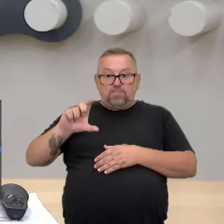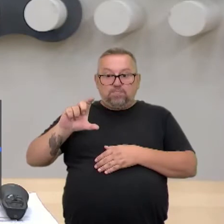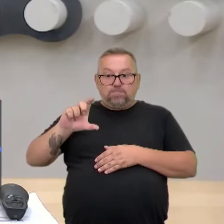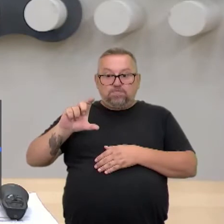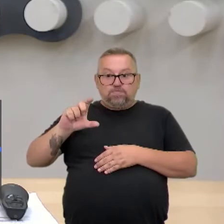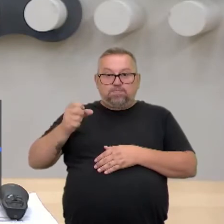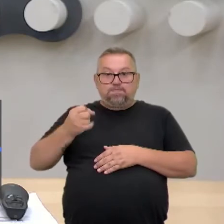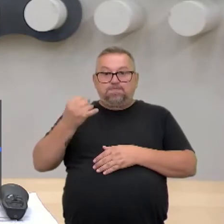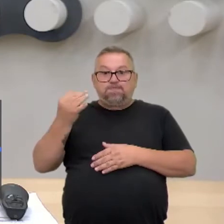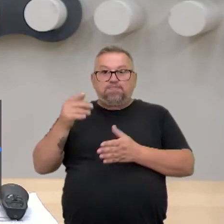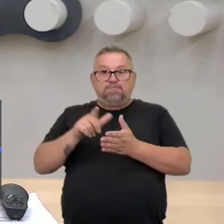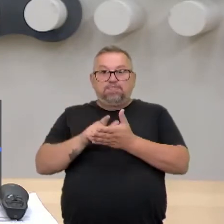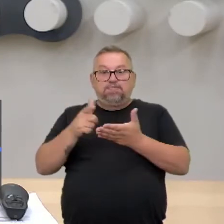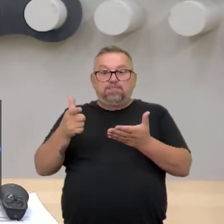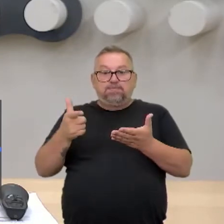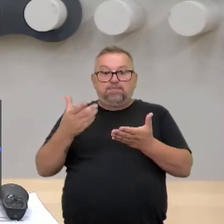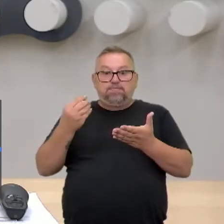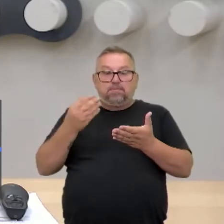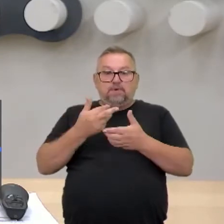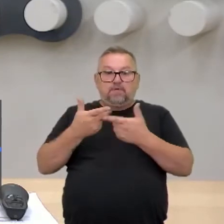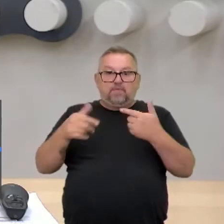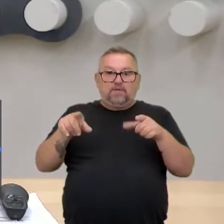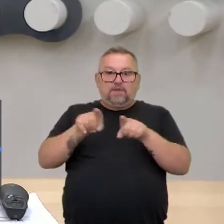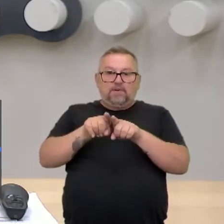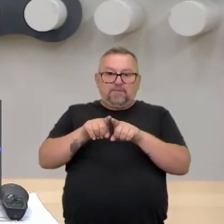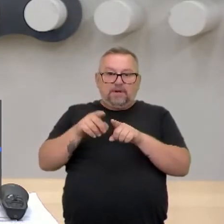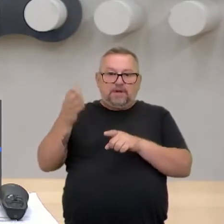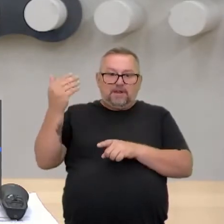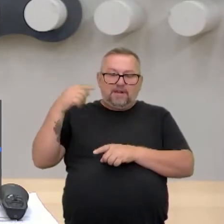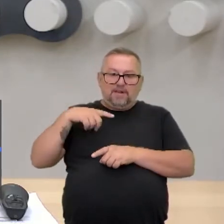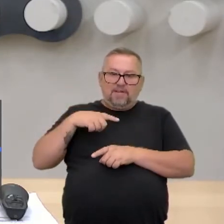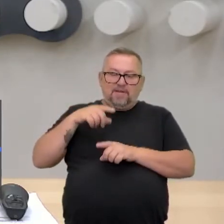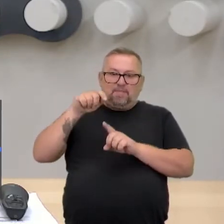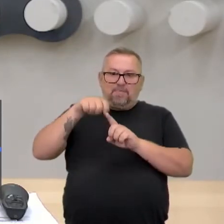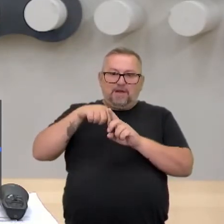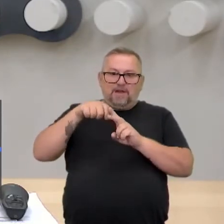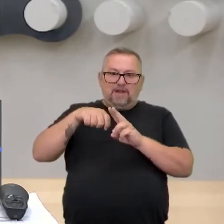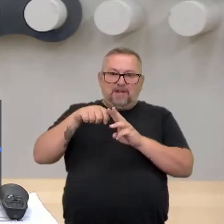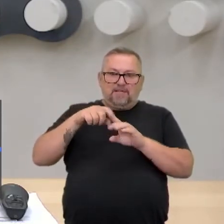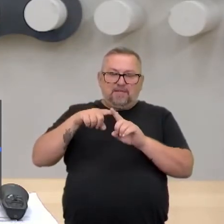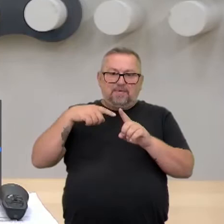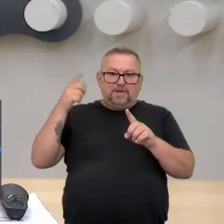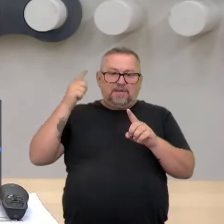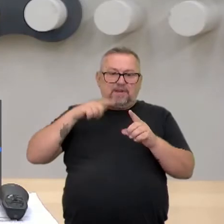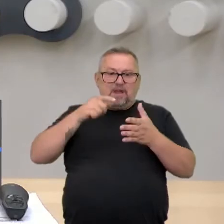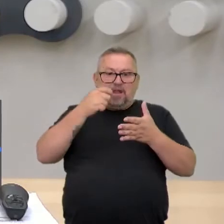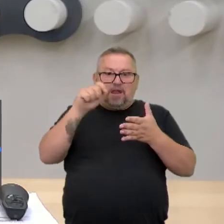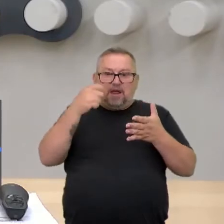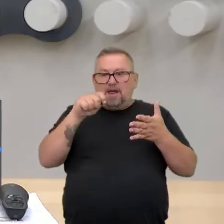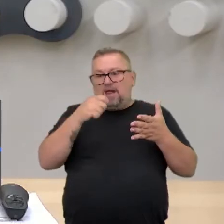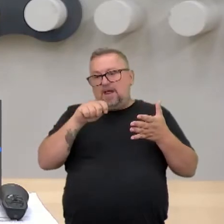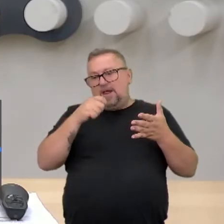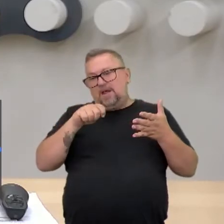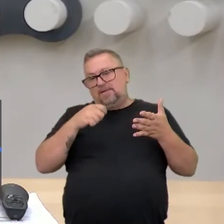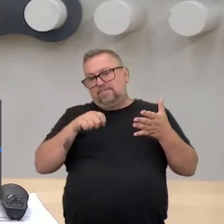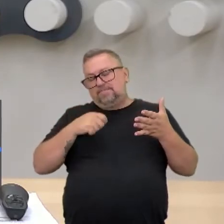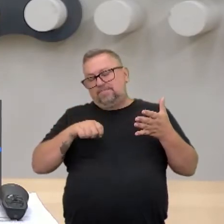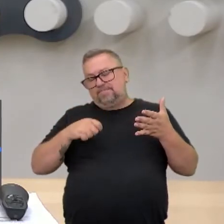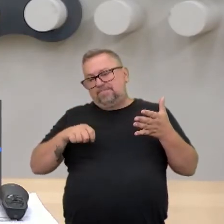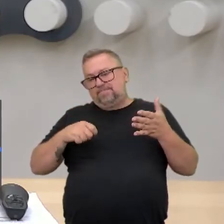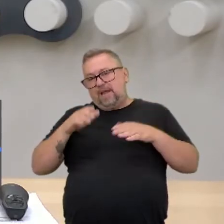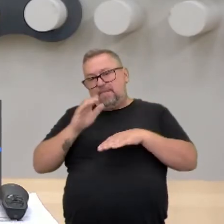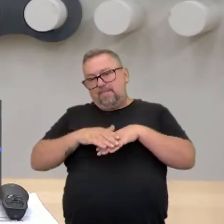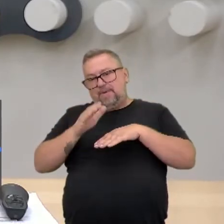muitas páginas com muitos caracteres que antes levava sei lá meses anos para ser copiada a mão para que se